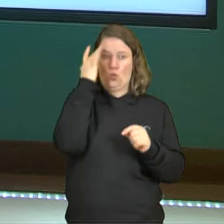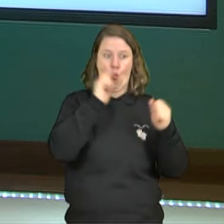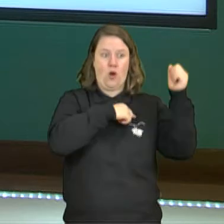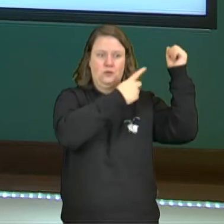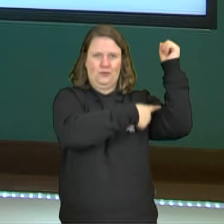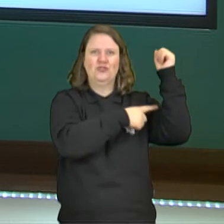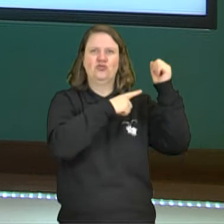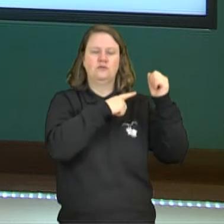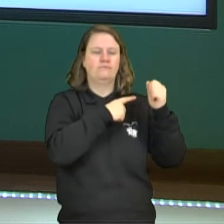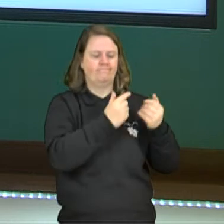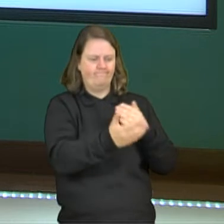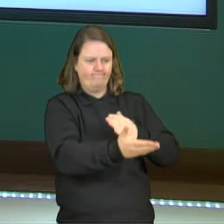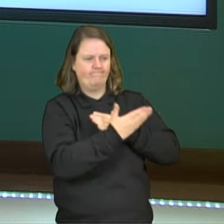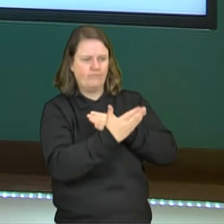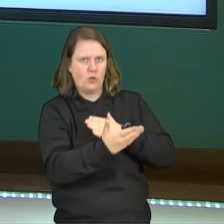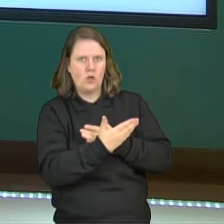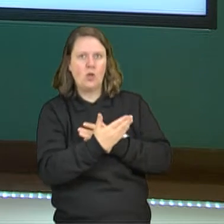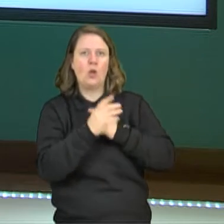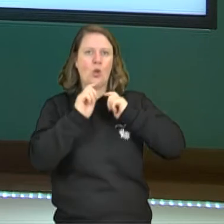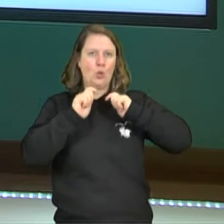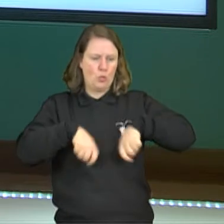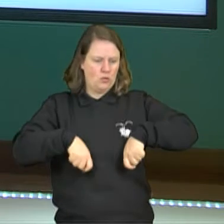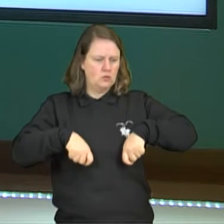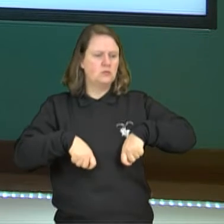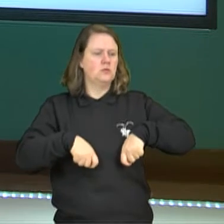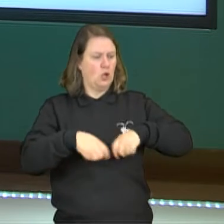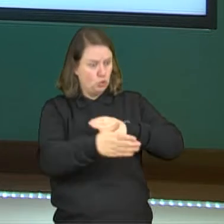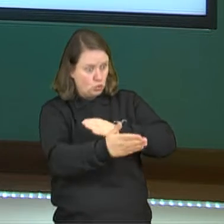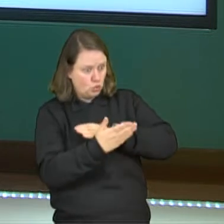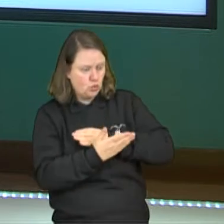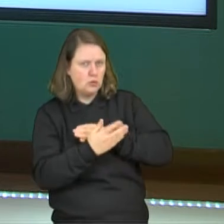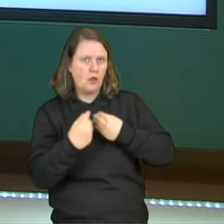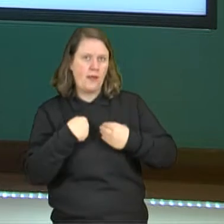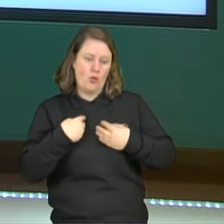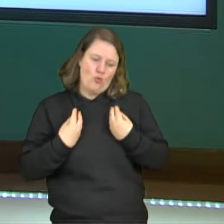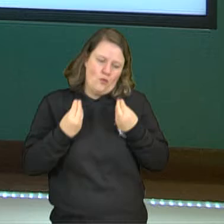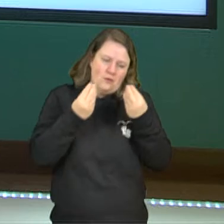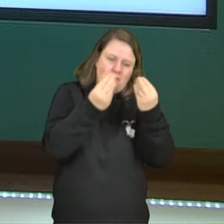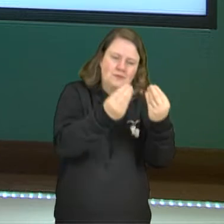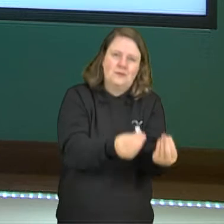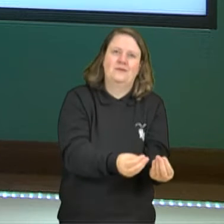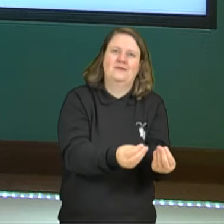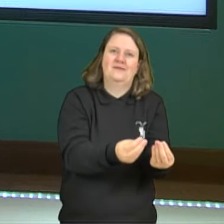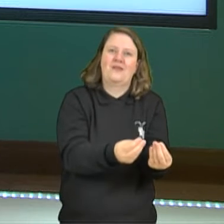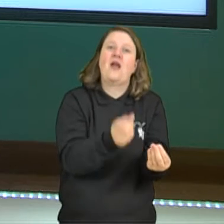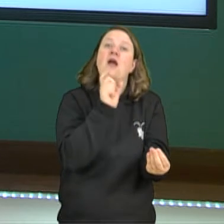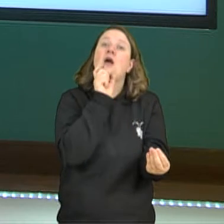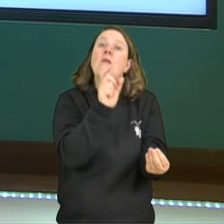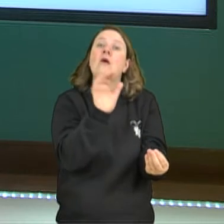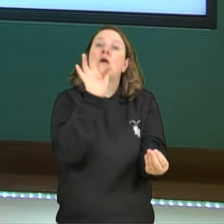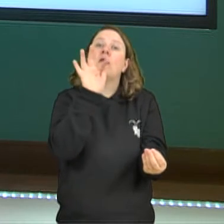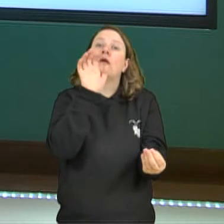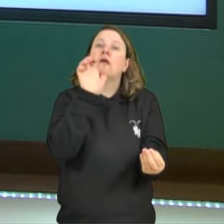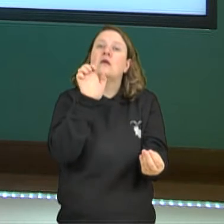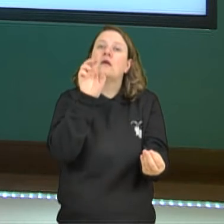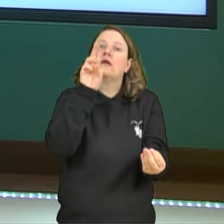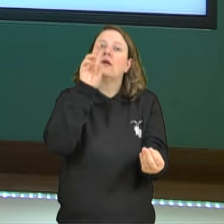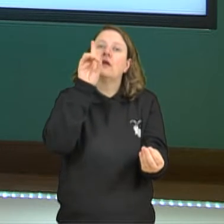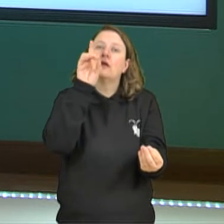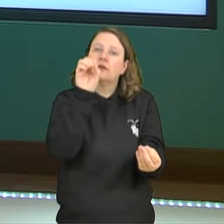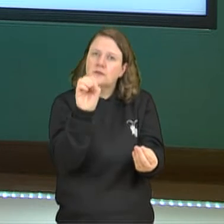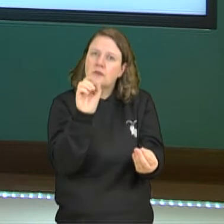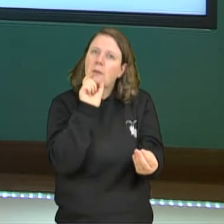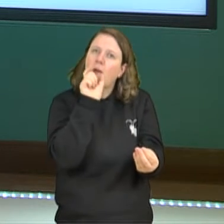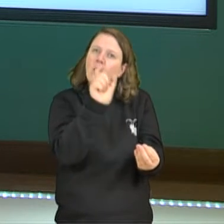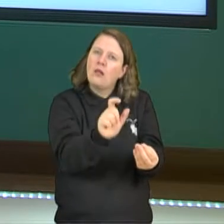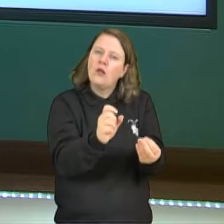serviços prestados recebia um feudo. Aí a origem da palavra, recebia um feudo,